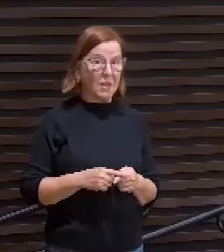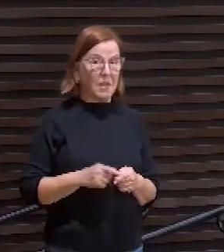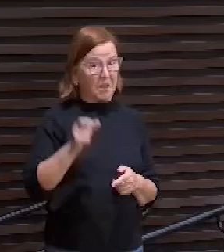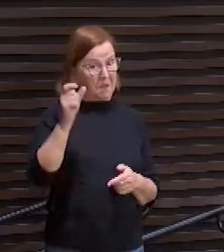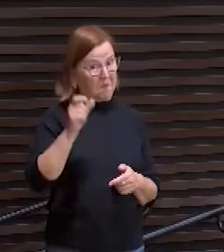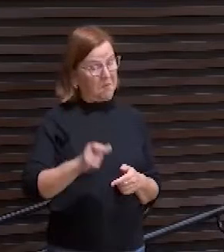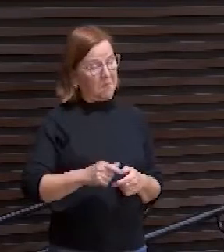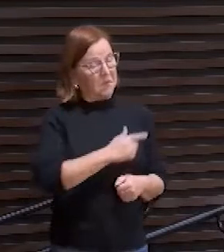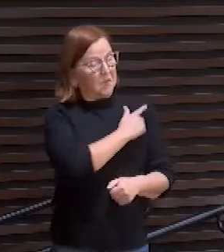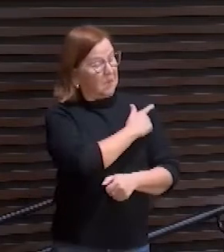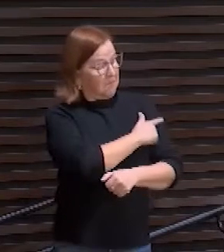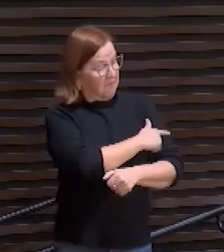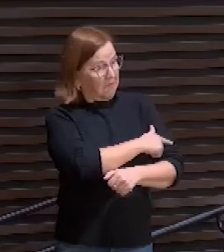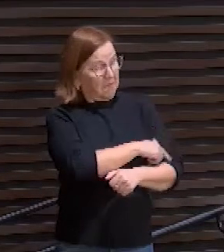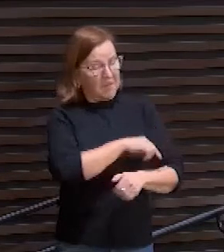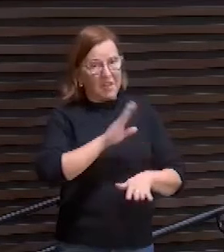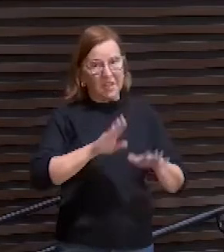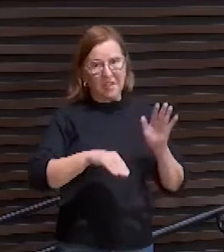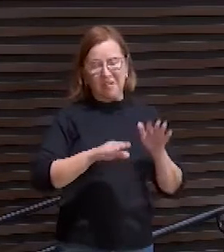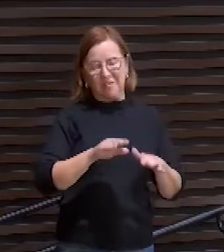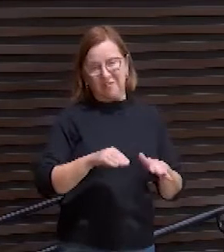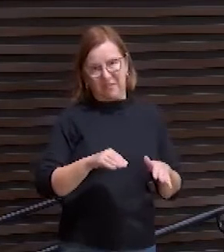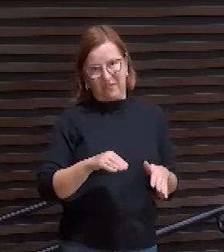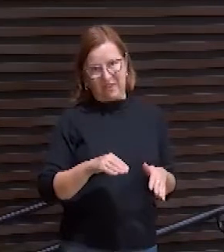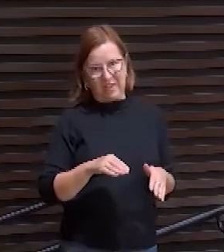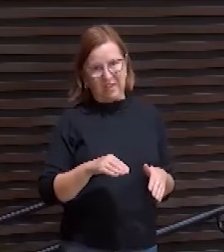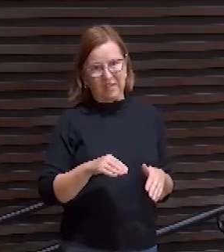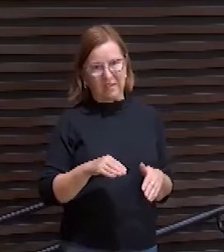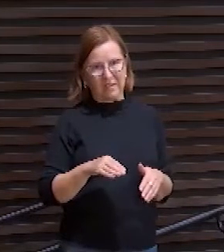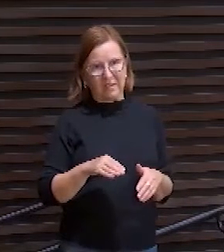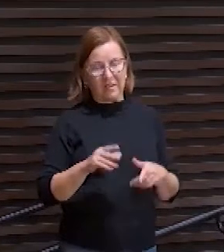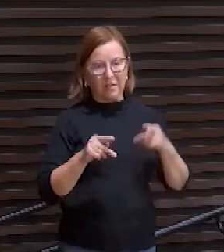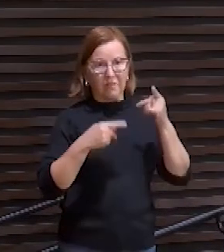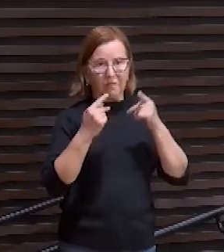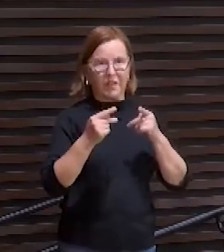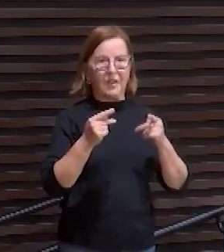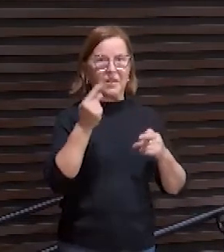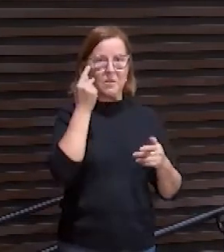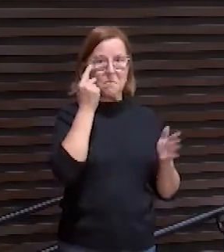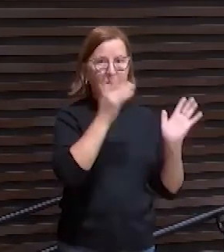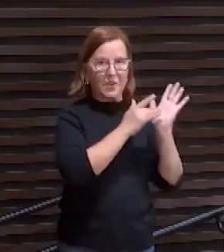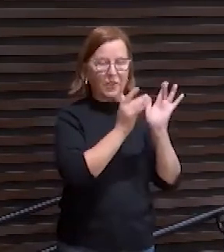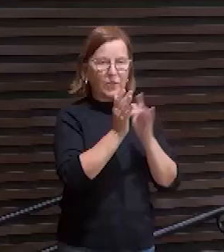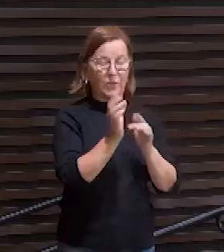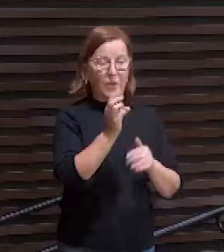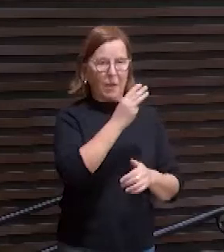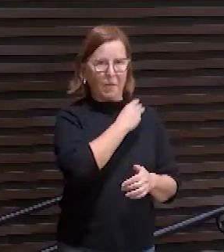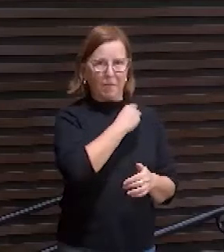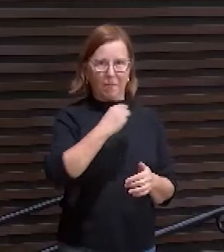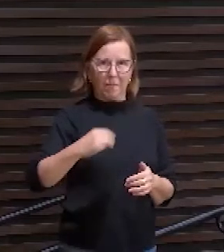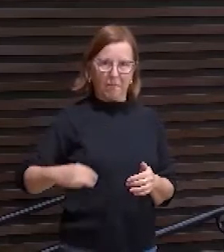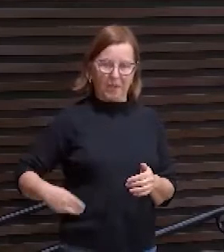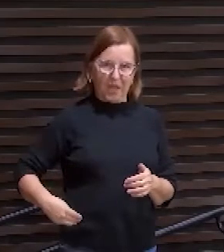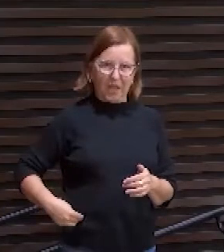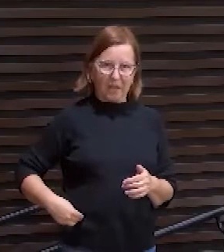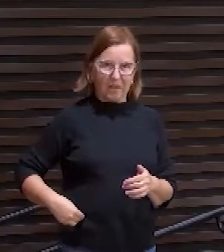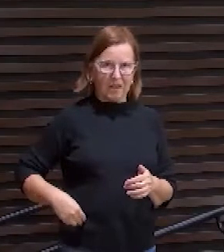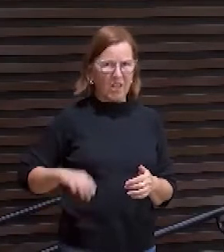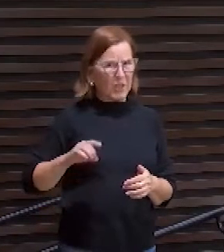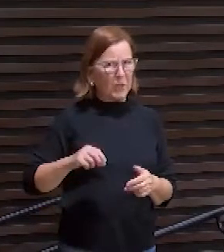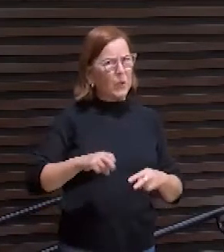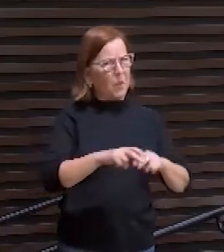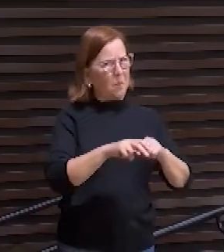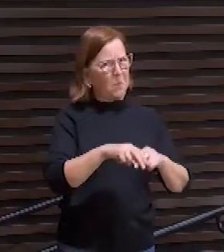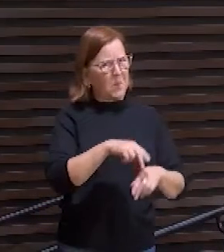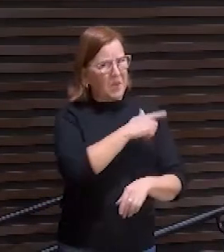educada, talvez ele tenha se referido a Jesus como mestre apenas como uma questão de educação,